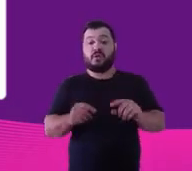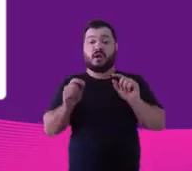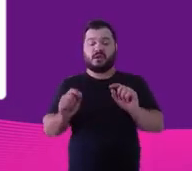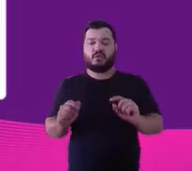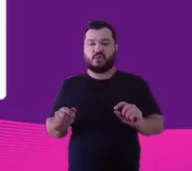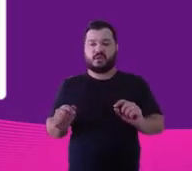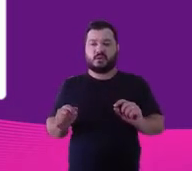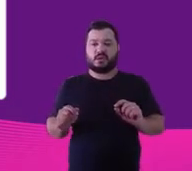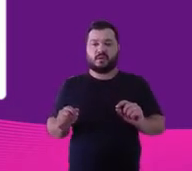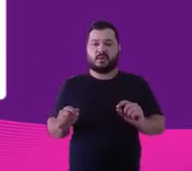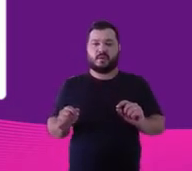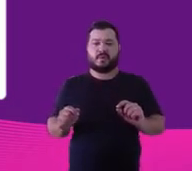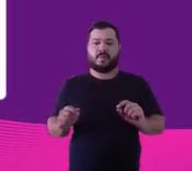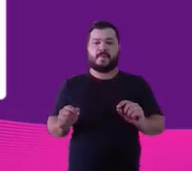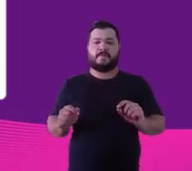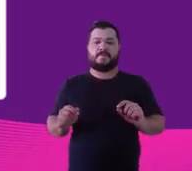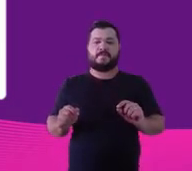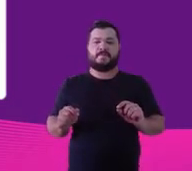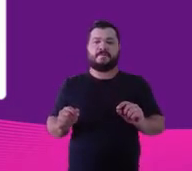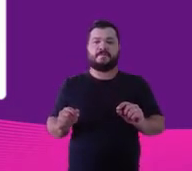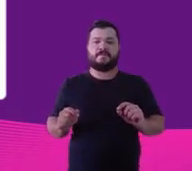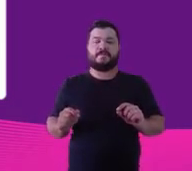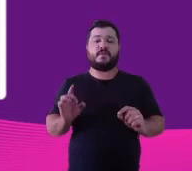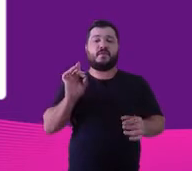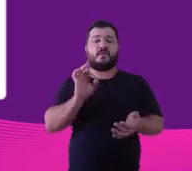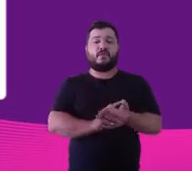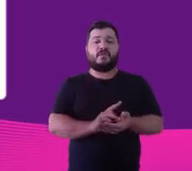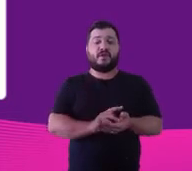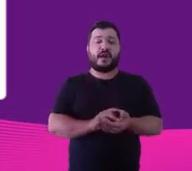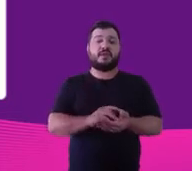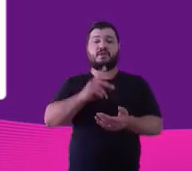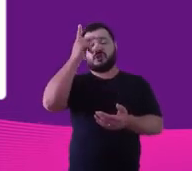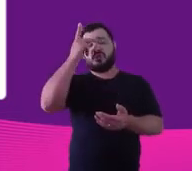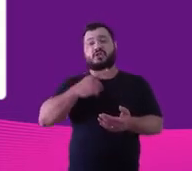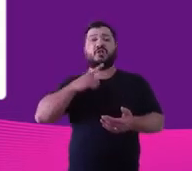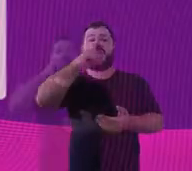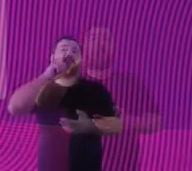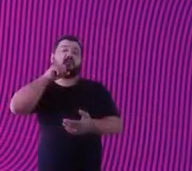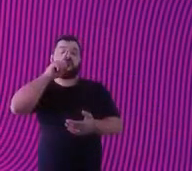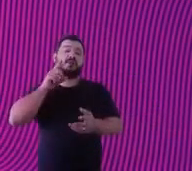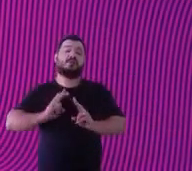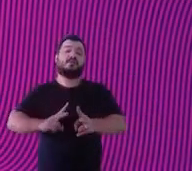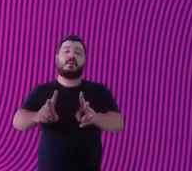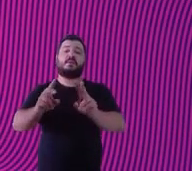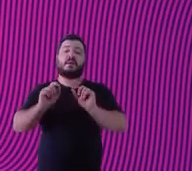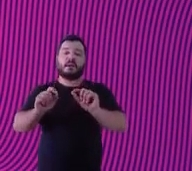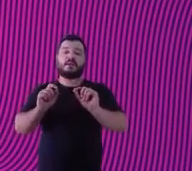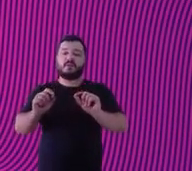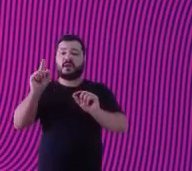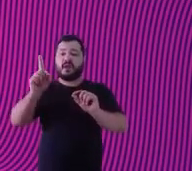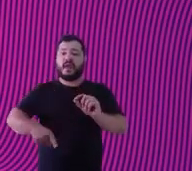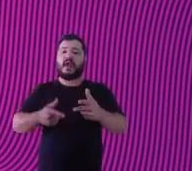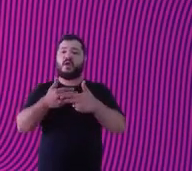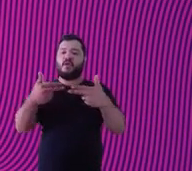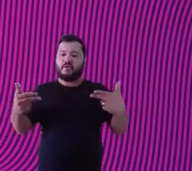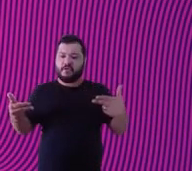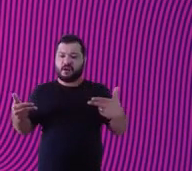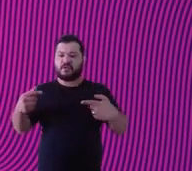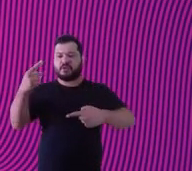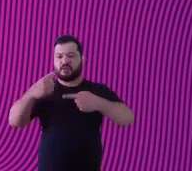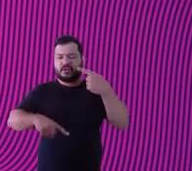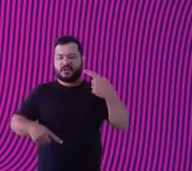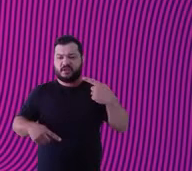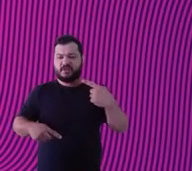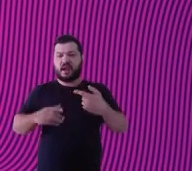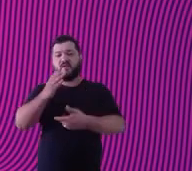o o o fato de ter-se Alto risca permanece sendo um fator desfavorável